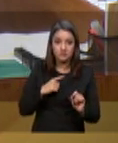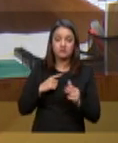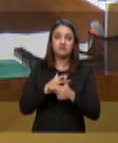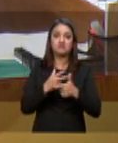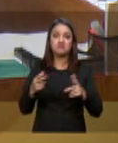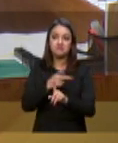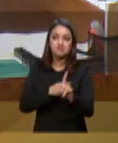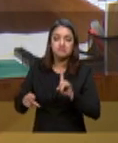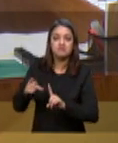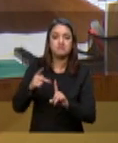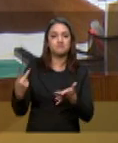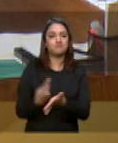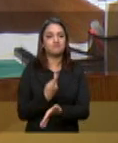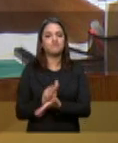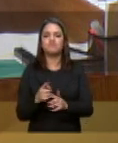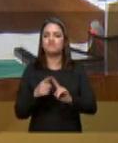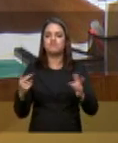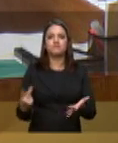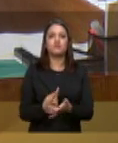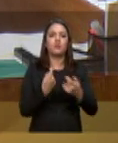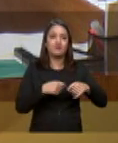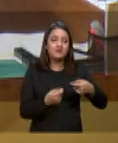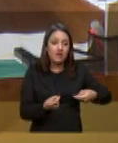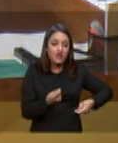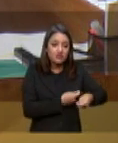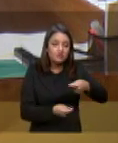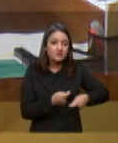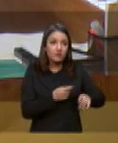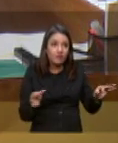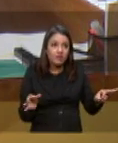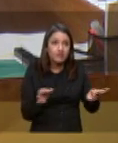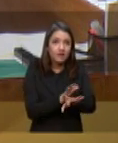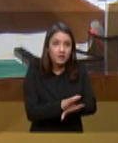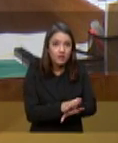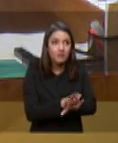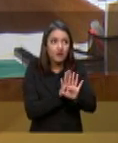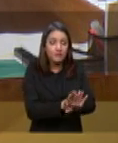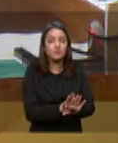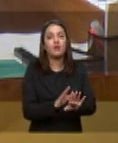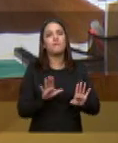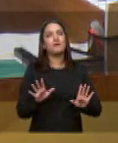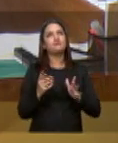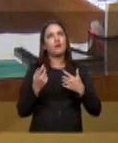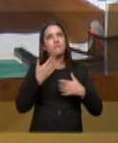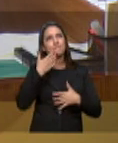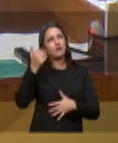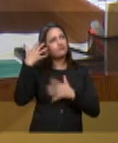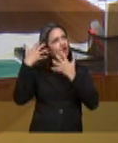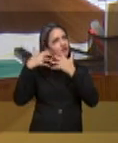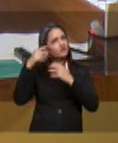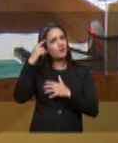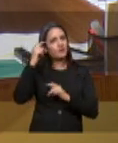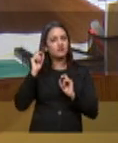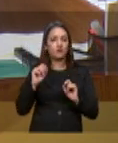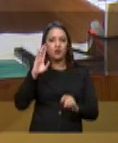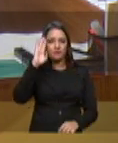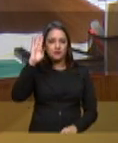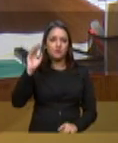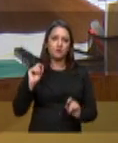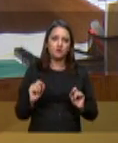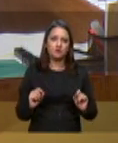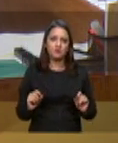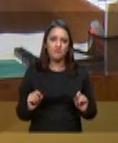consumam-se independentemente do exaurimento da esfera administrativa, entendo que se faz necessária melhor reflexão, considerado em especial o